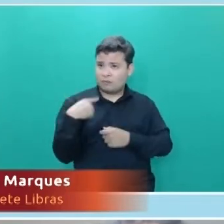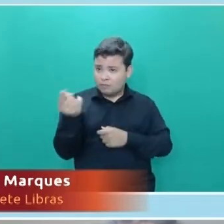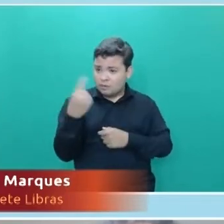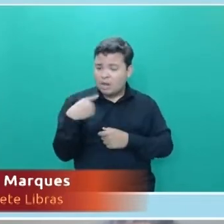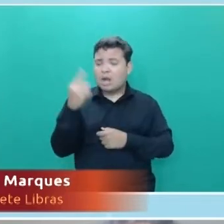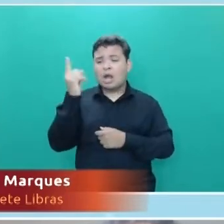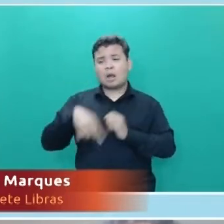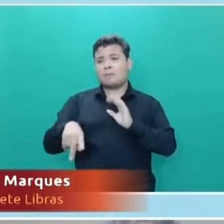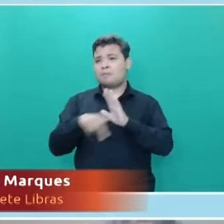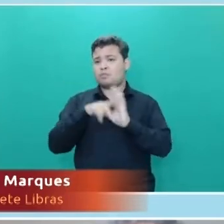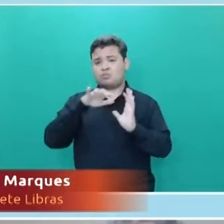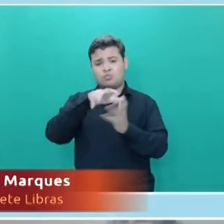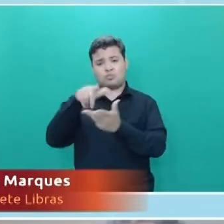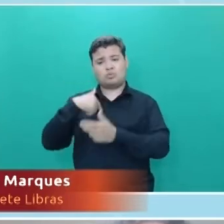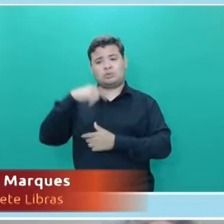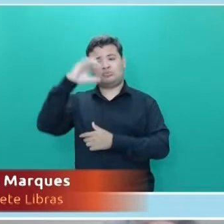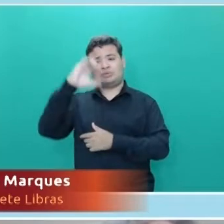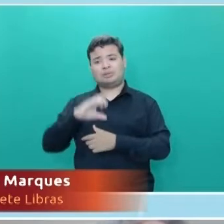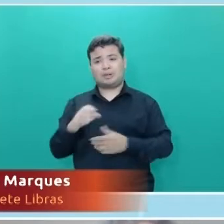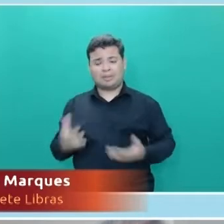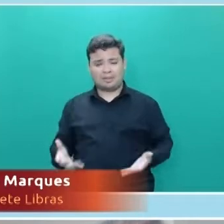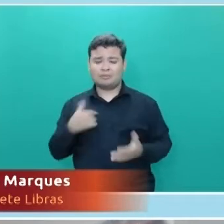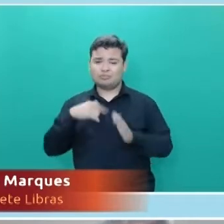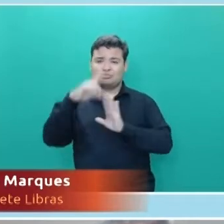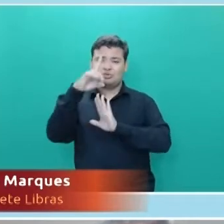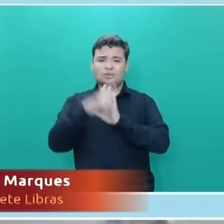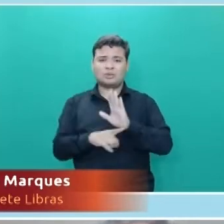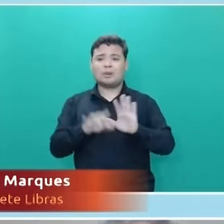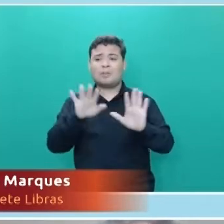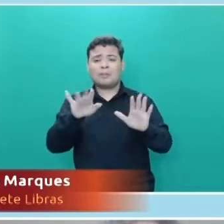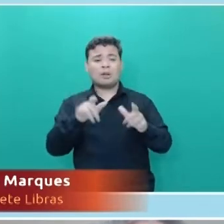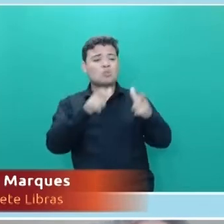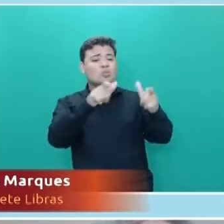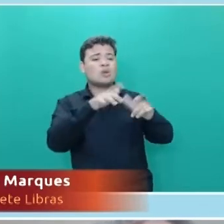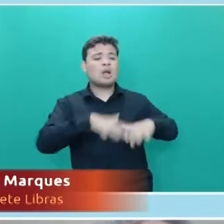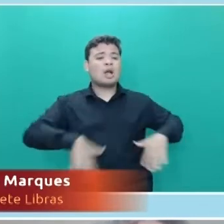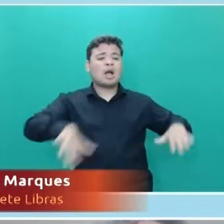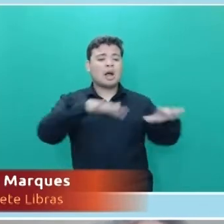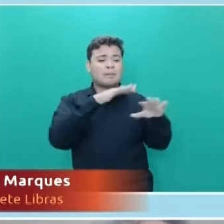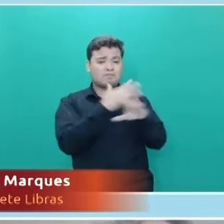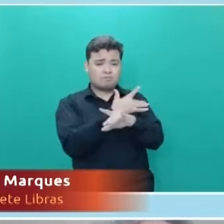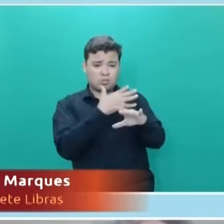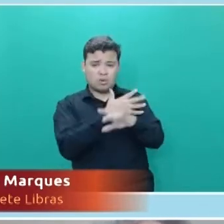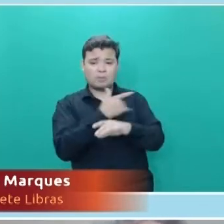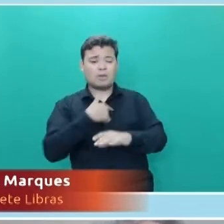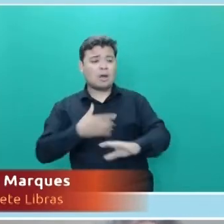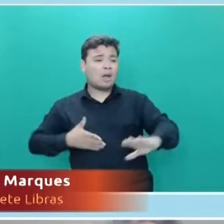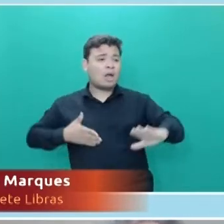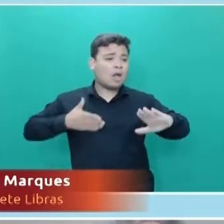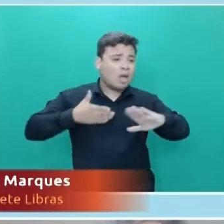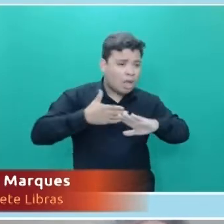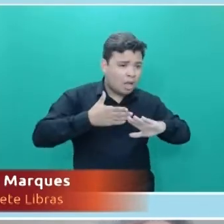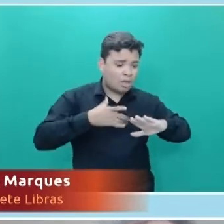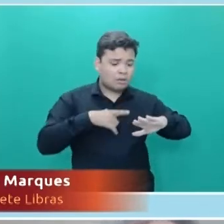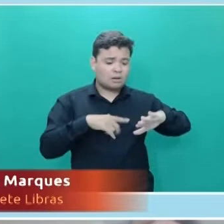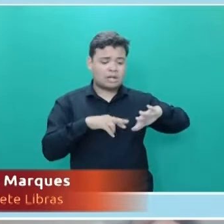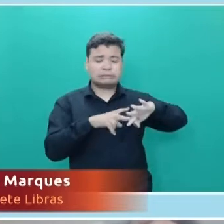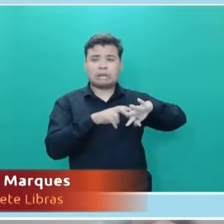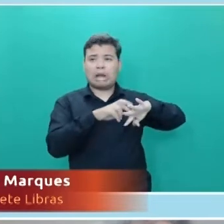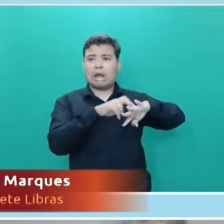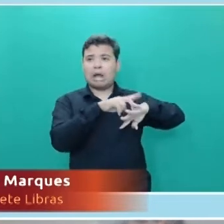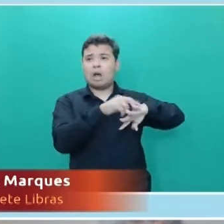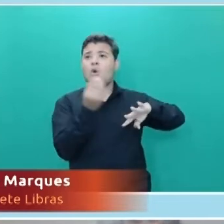então, para um espaço público e você se depara com escada, e aquela escada te impossibilita, por exemplo, de chegar na sala para